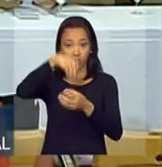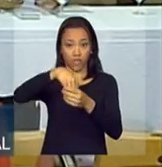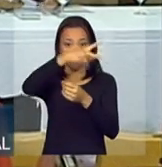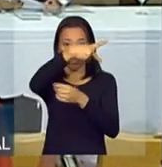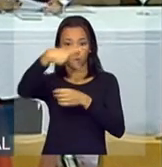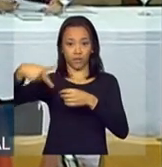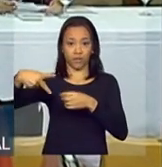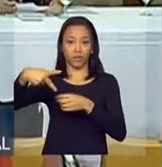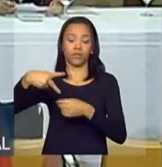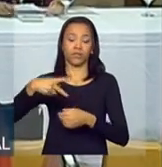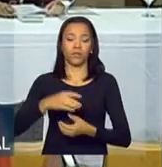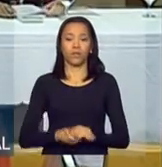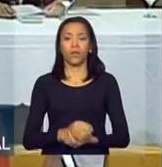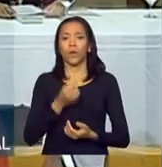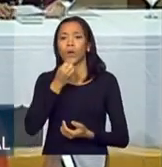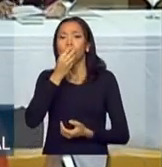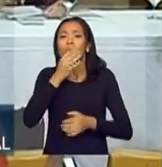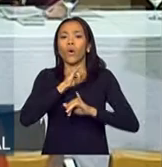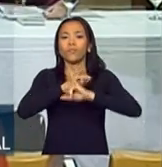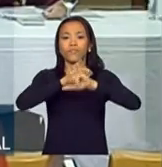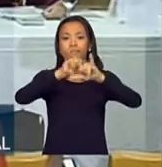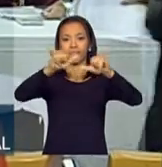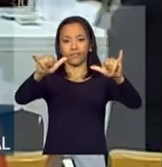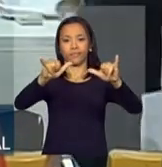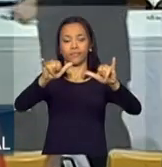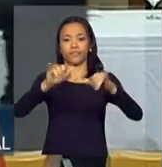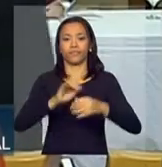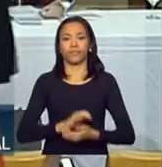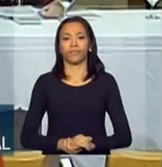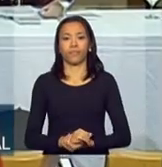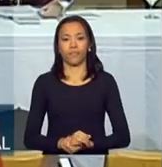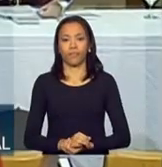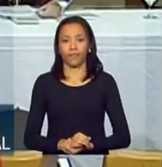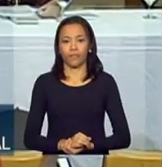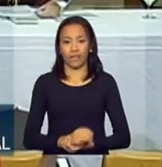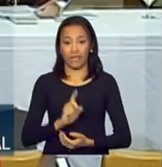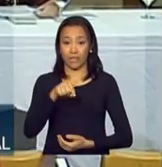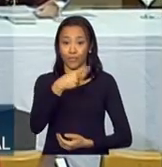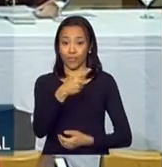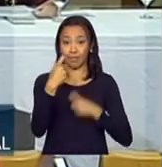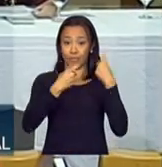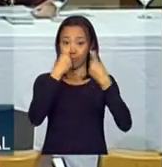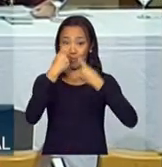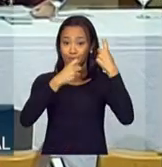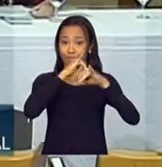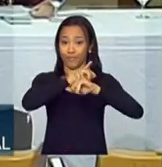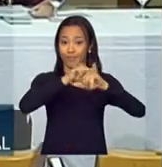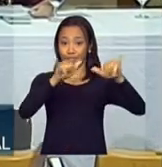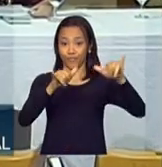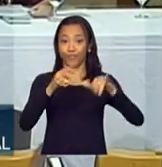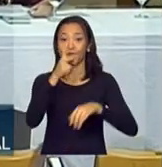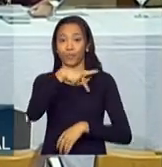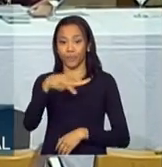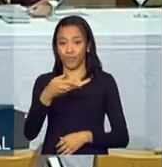dar uma boa notícia depois do informe preocupante do professor Pedro.